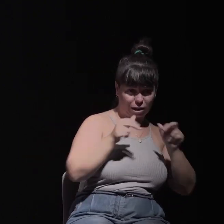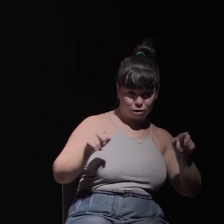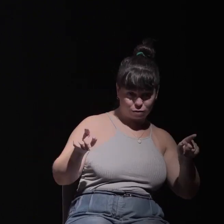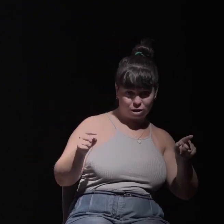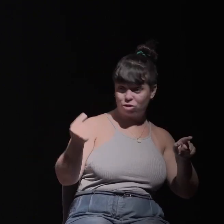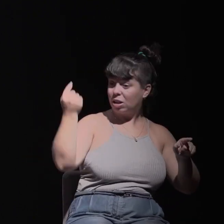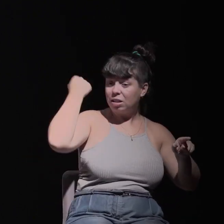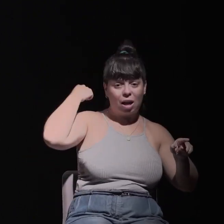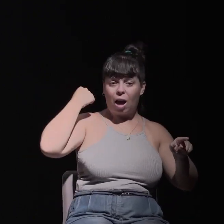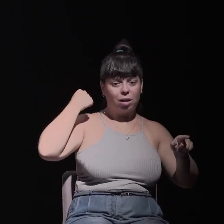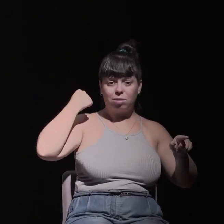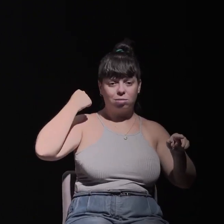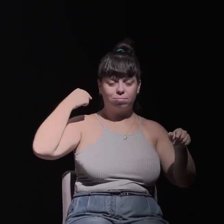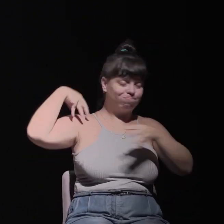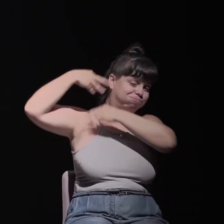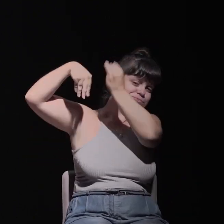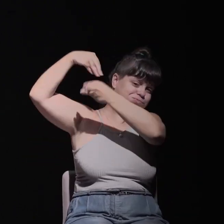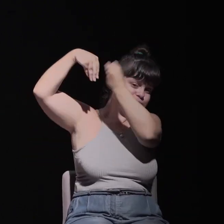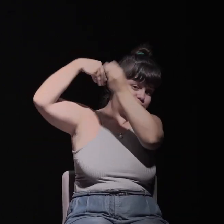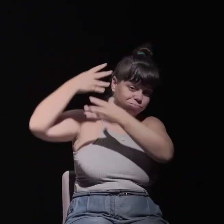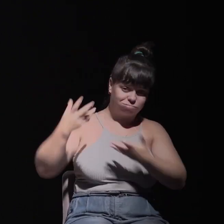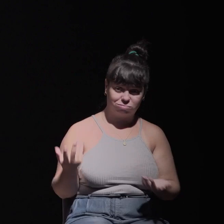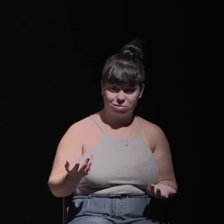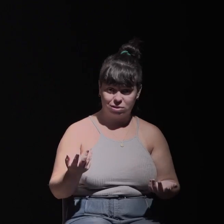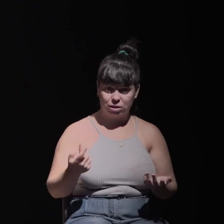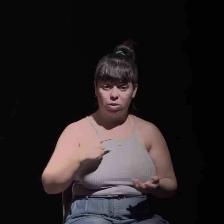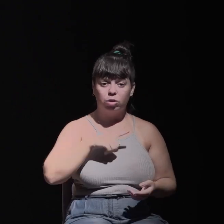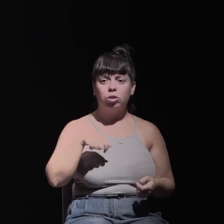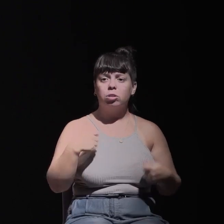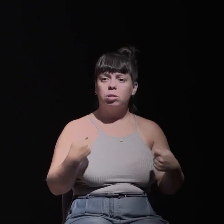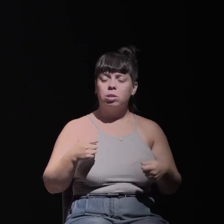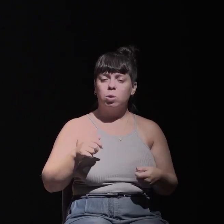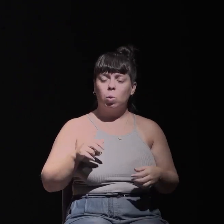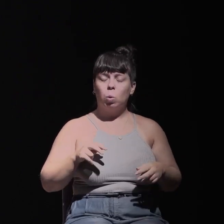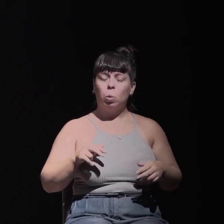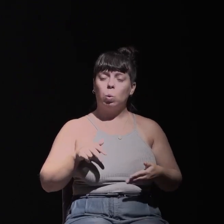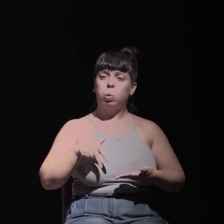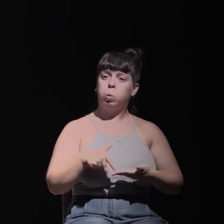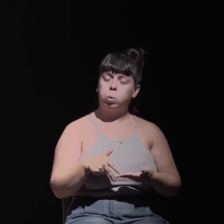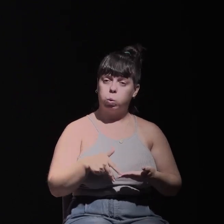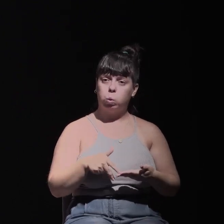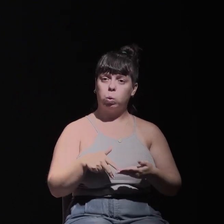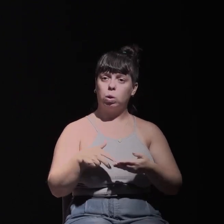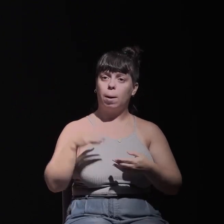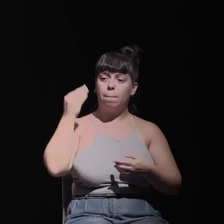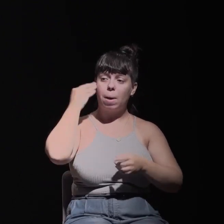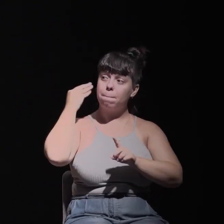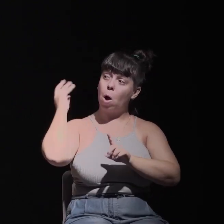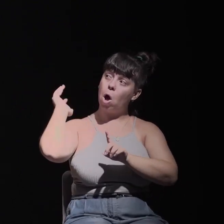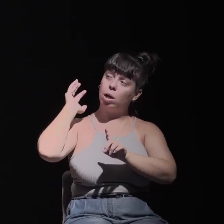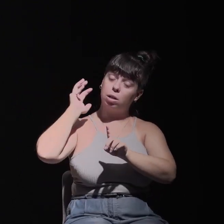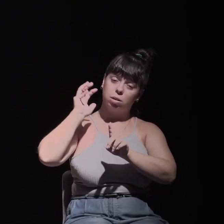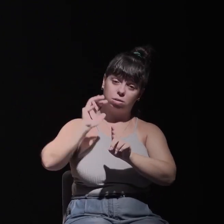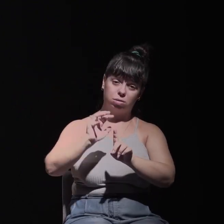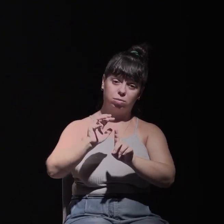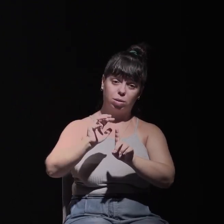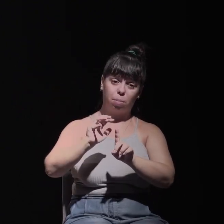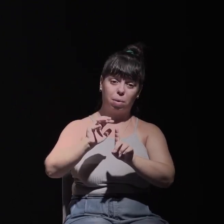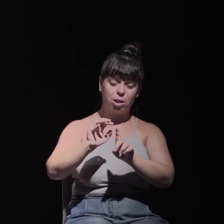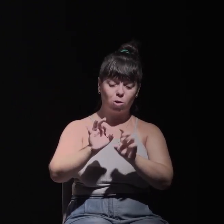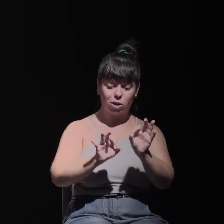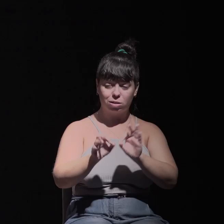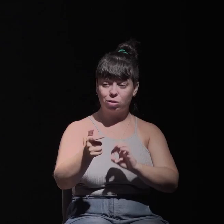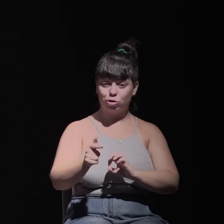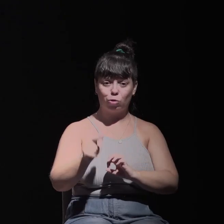diziam. Então, a gente tem que fazer esse esforço de se reposicionar no tempo, afetada pela memória, para poder reconstituir o nosso